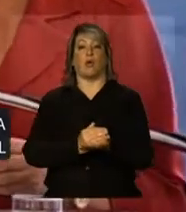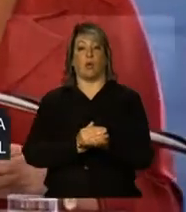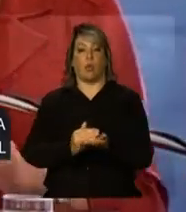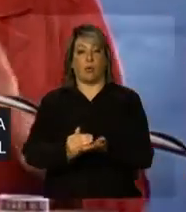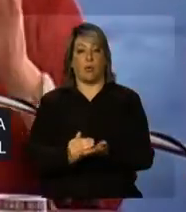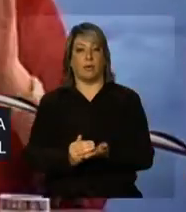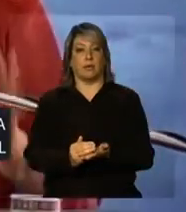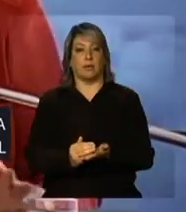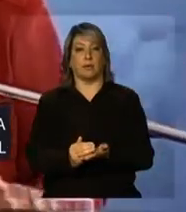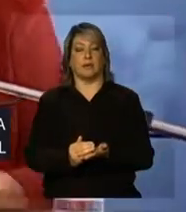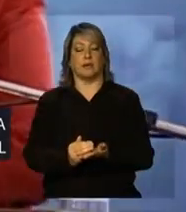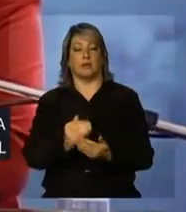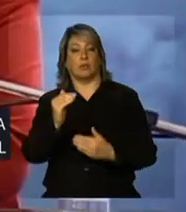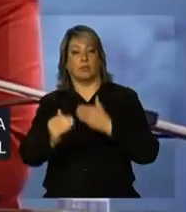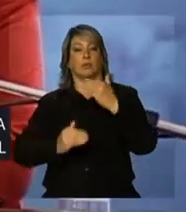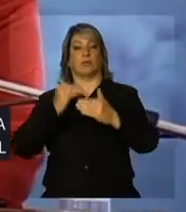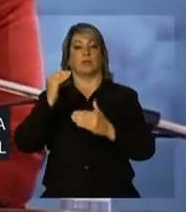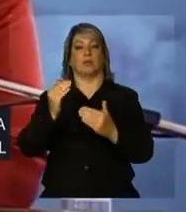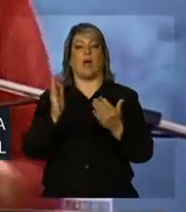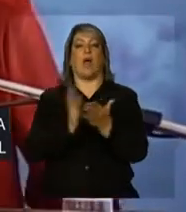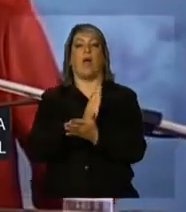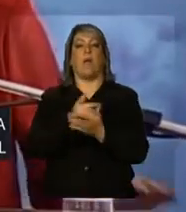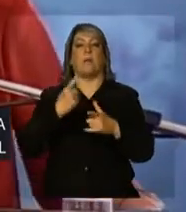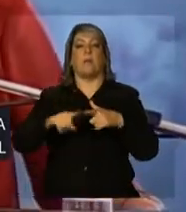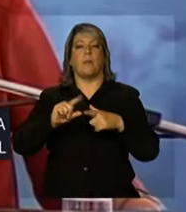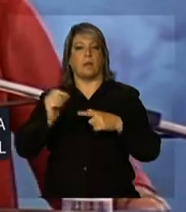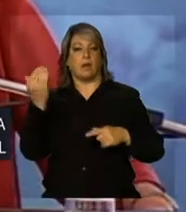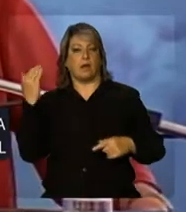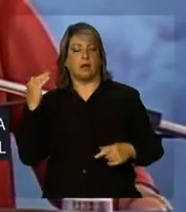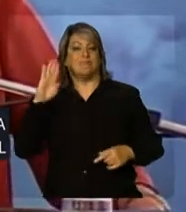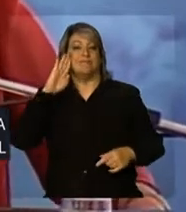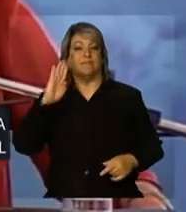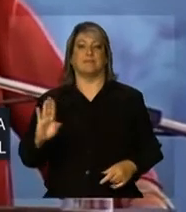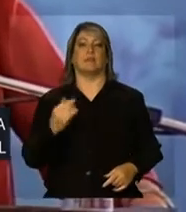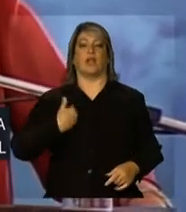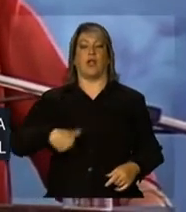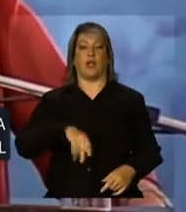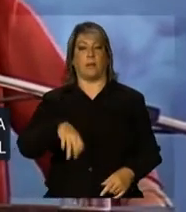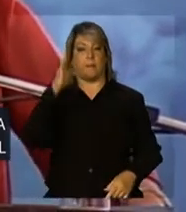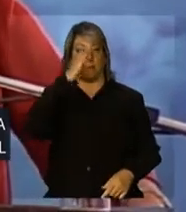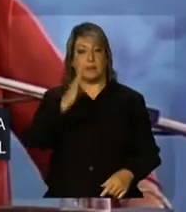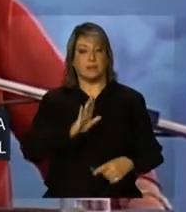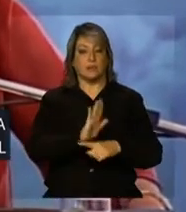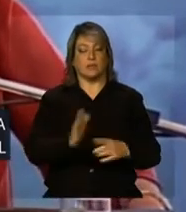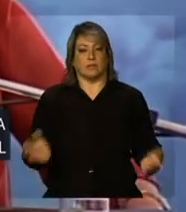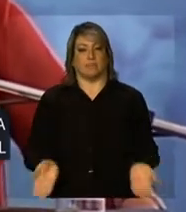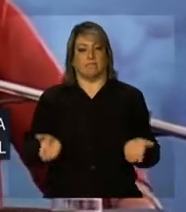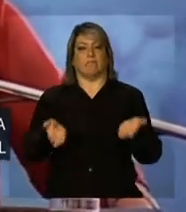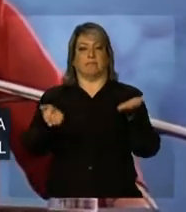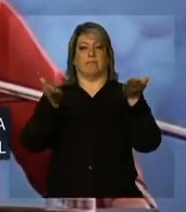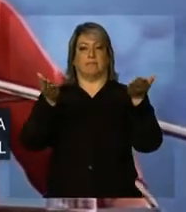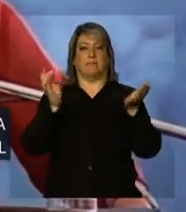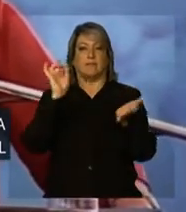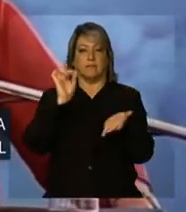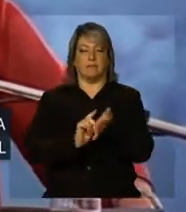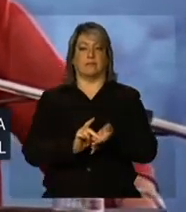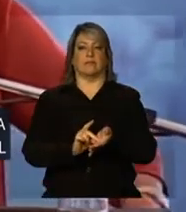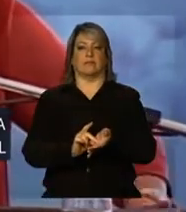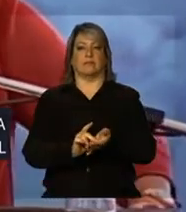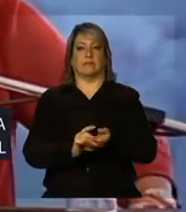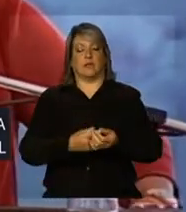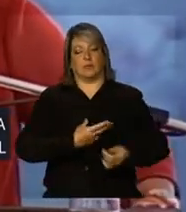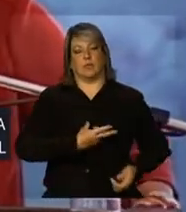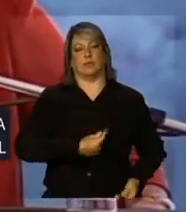a superar alguns gargalos fundamentais para que o Brasil pudesse crescer de forma